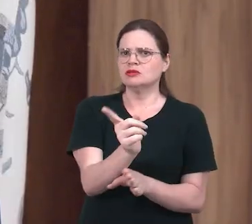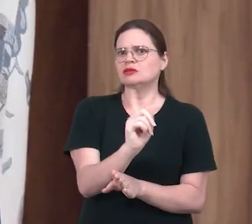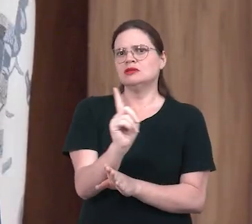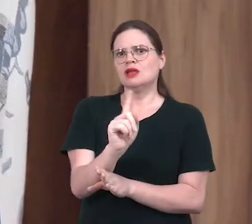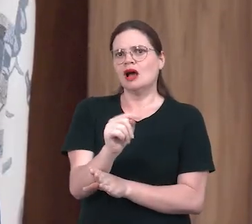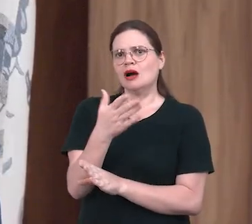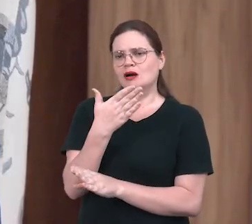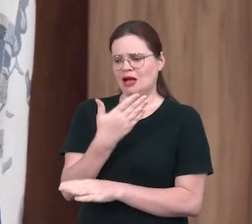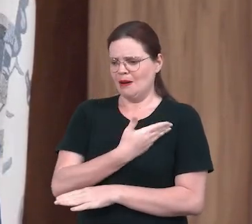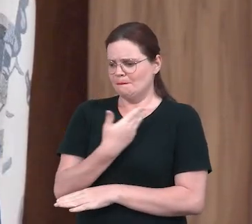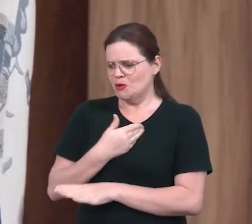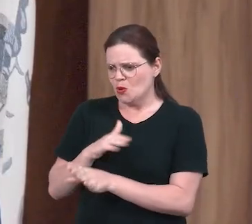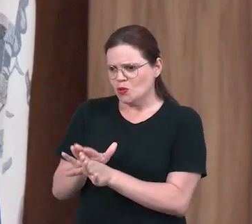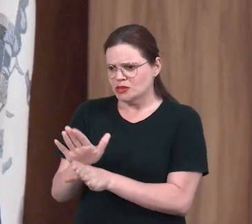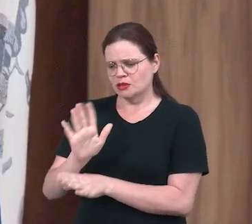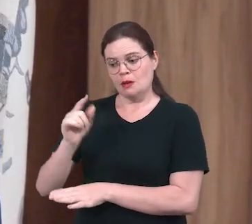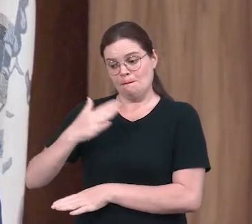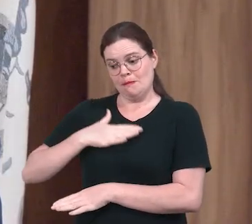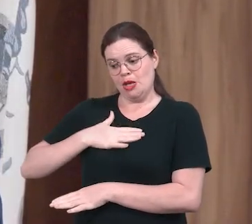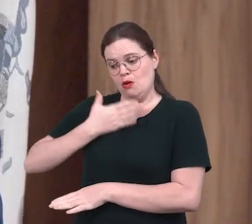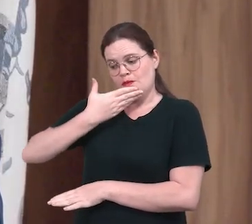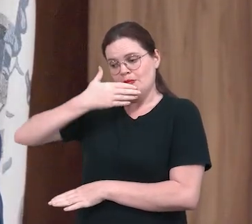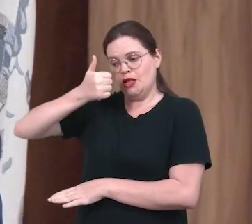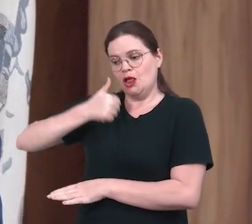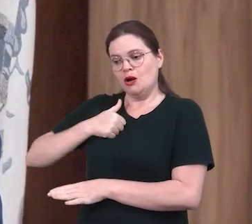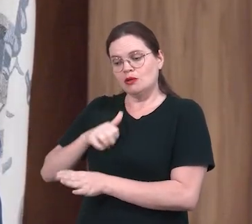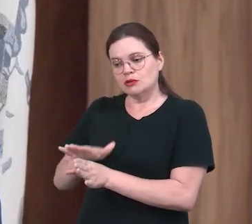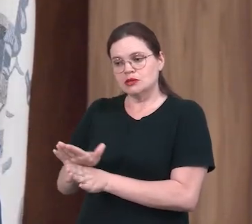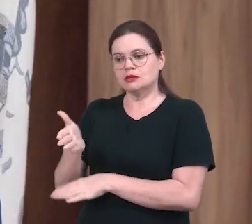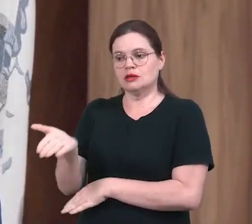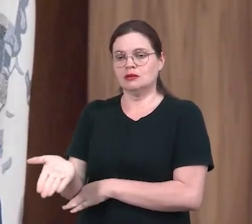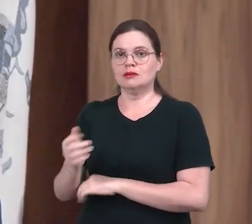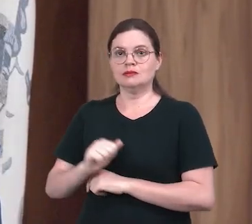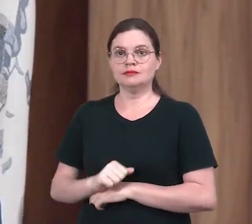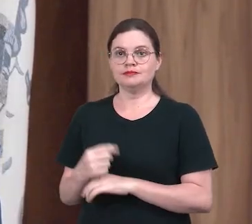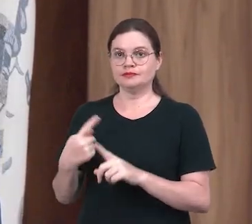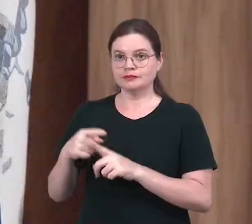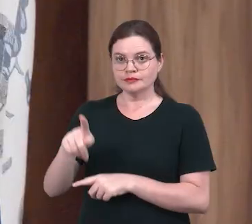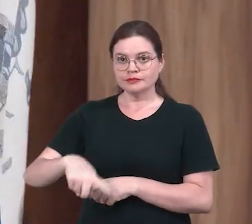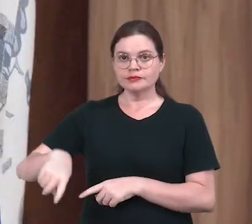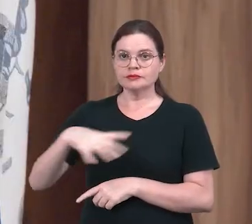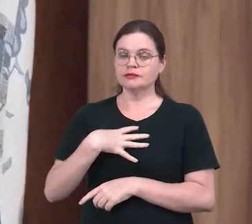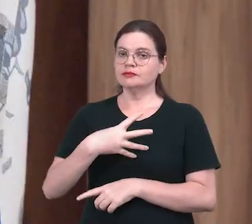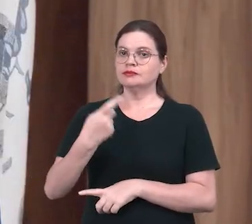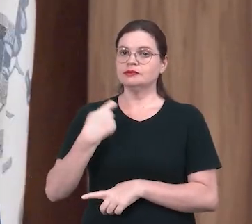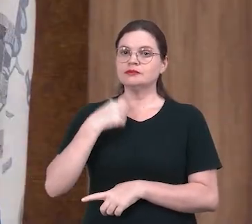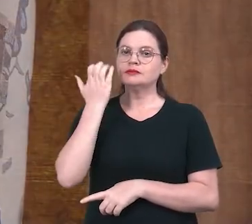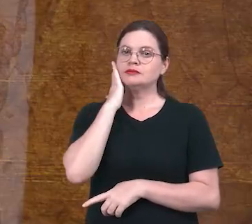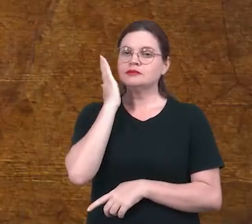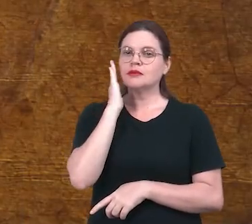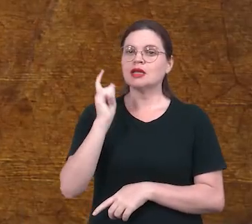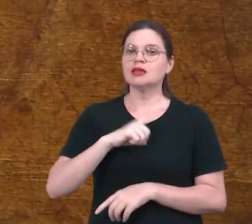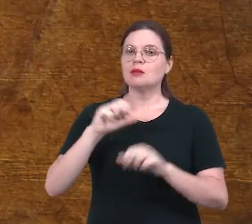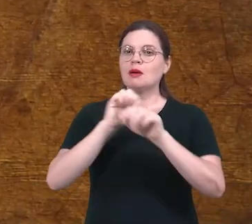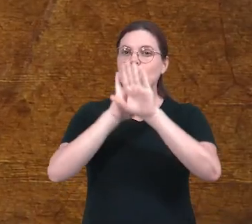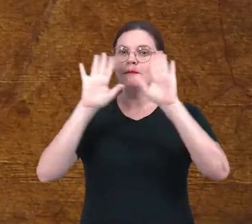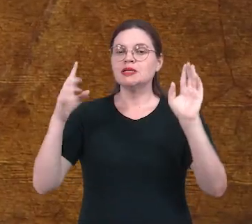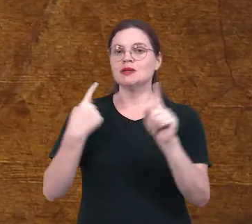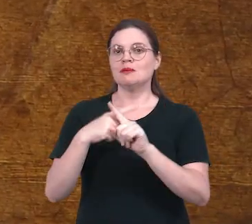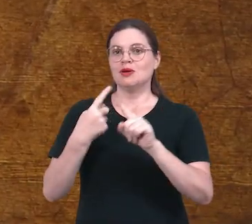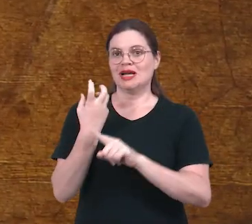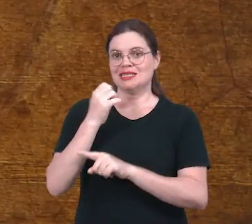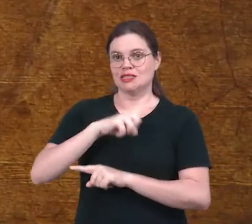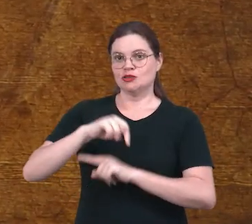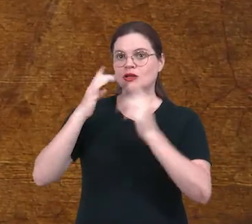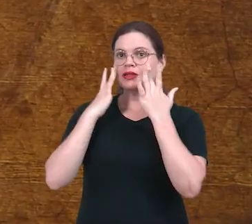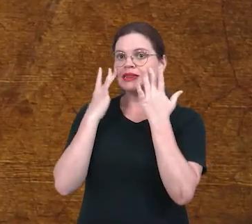do mundo, dos amigos deles. Eles precisam saber que há uma bênção do Senhor, no temor do Senhor. O temor do Senhor é o princípio